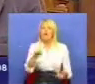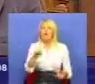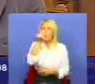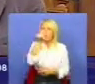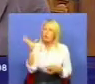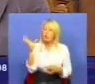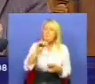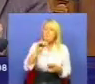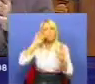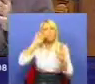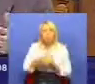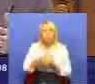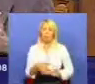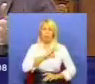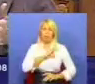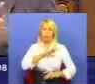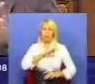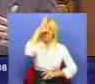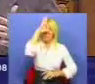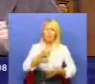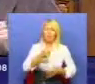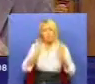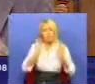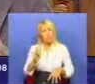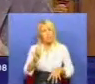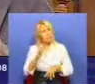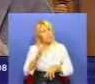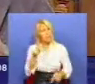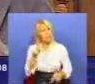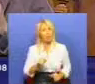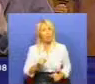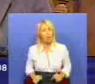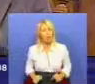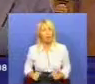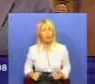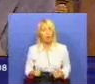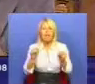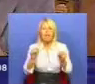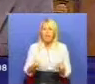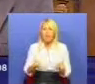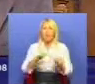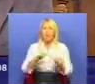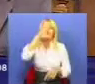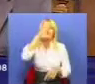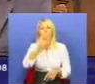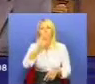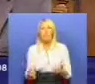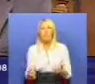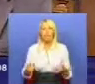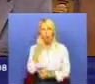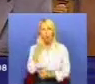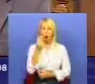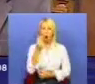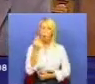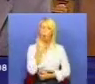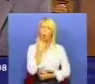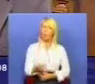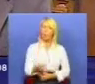fundo também, a que o Sr. Ministro terá que ser sensível. É que este Governo especializou-se